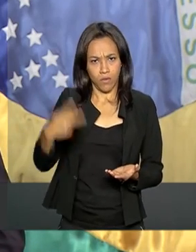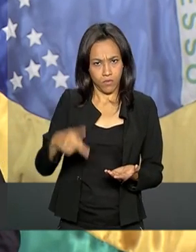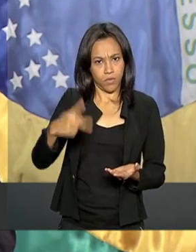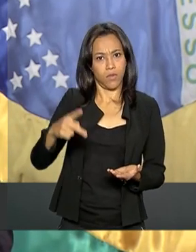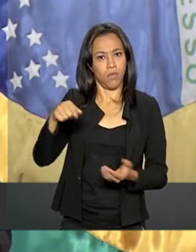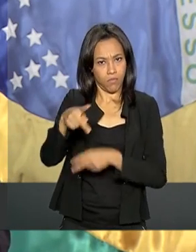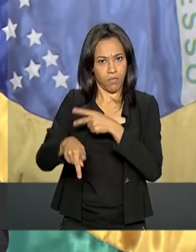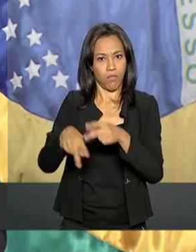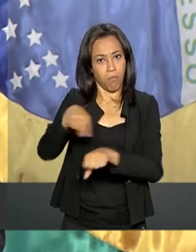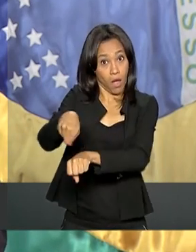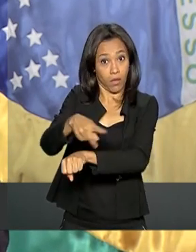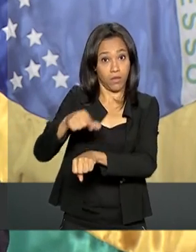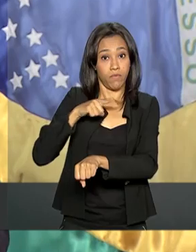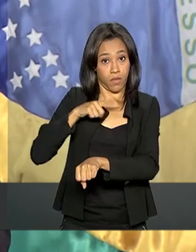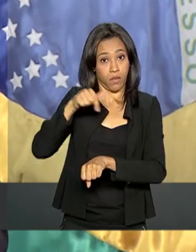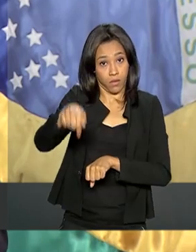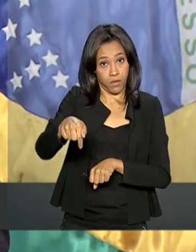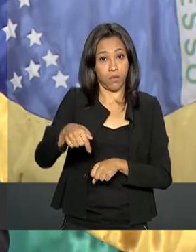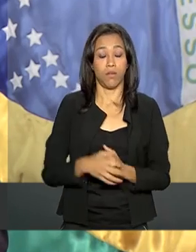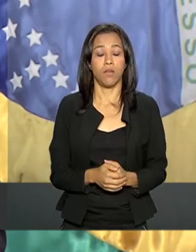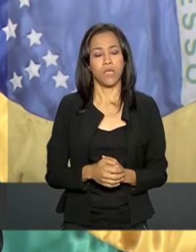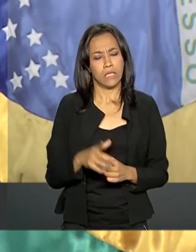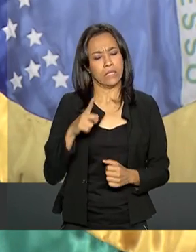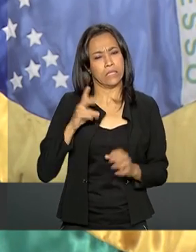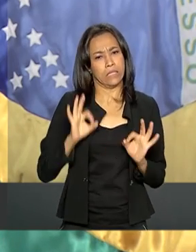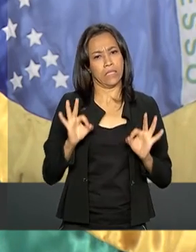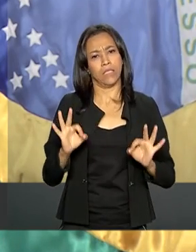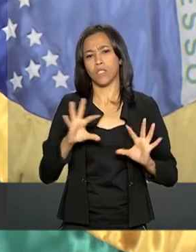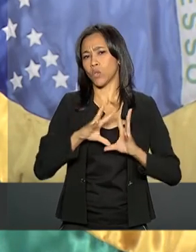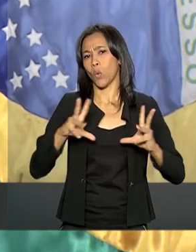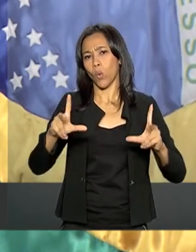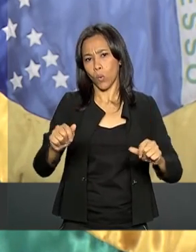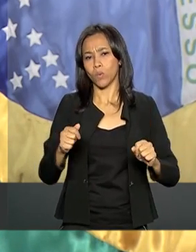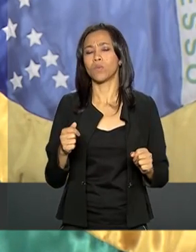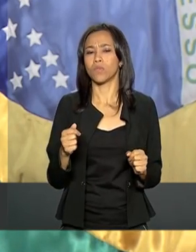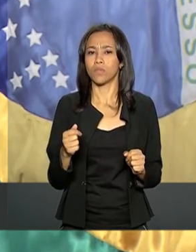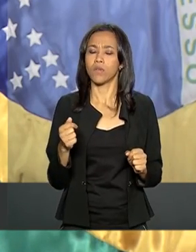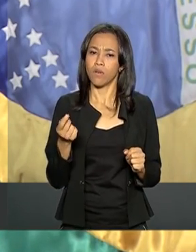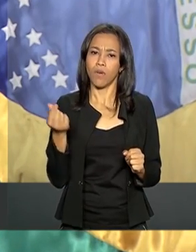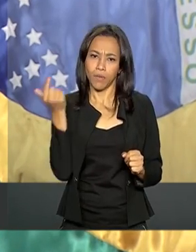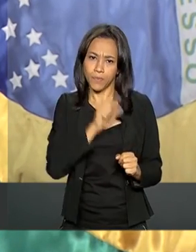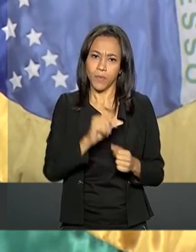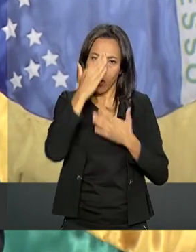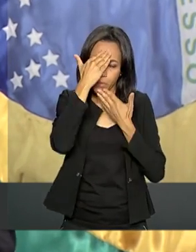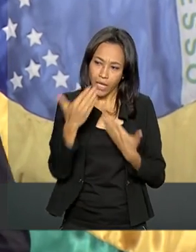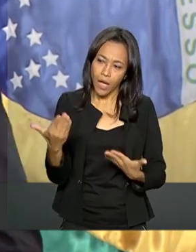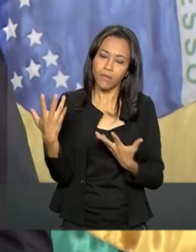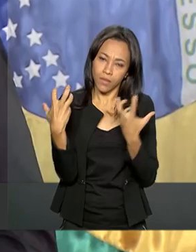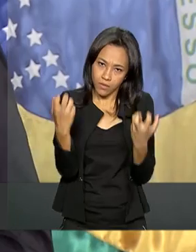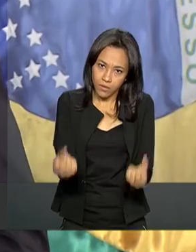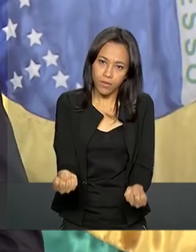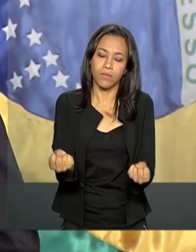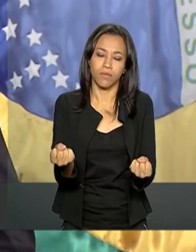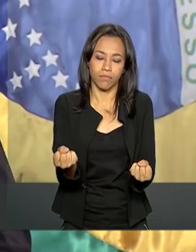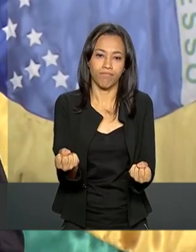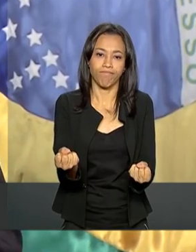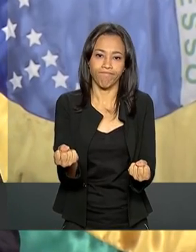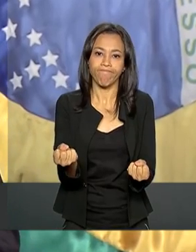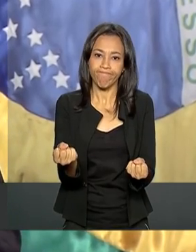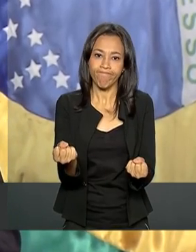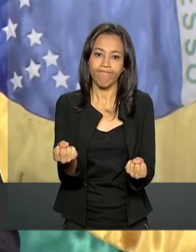E, com toda certeza, todos ganharão com essa participação no Brasil. Muito obrigado por ter aceito